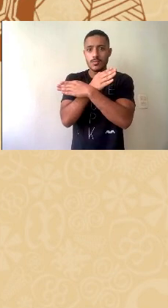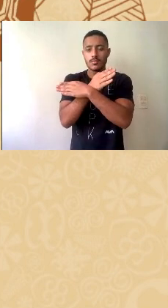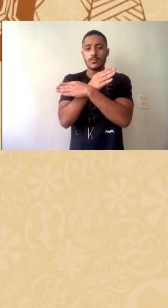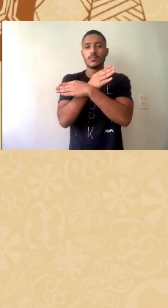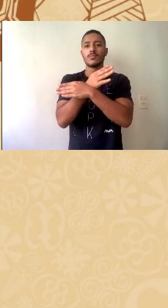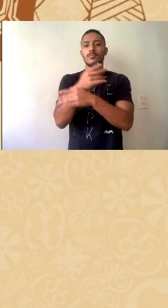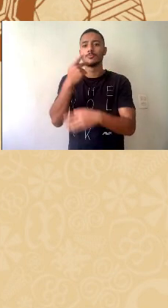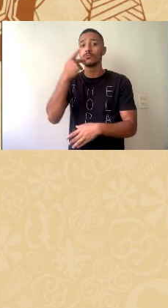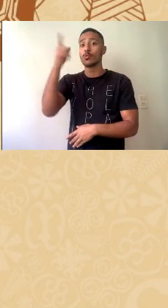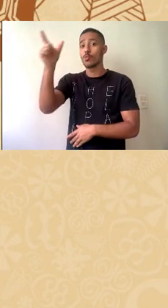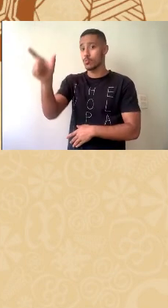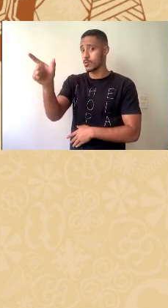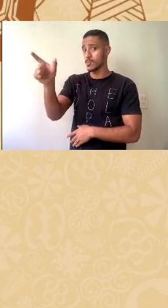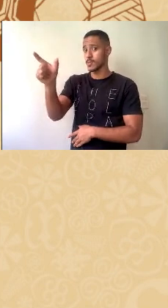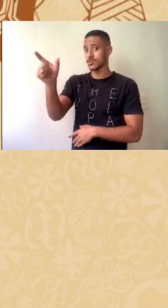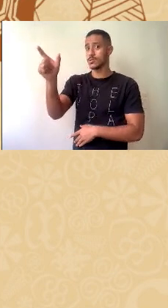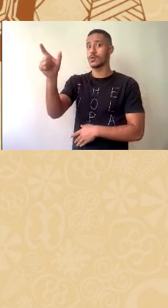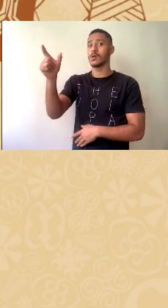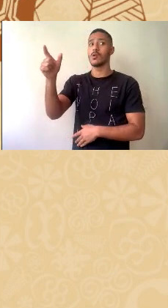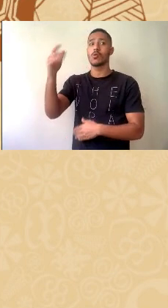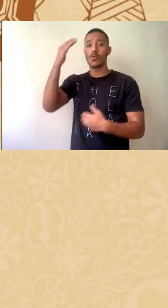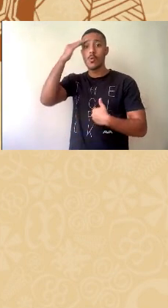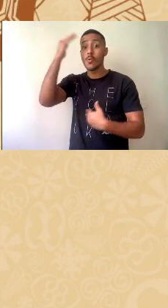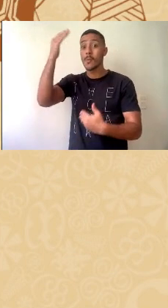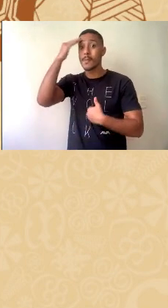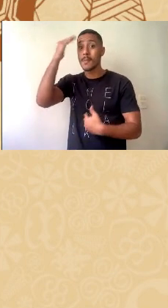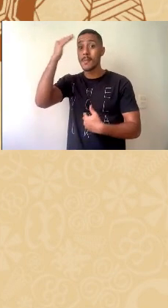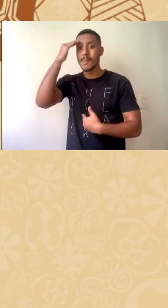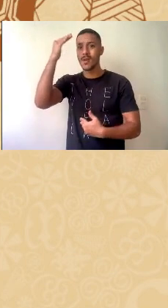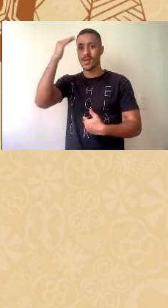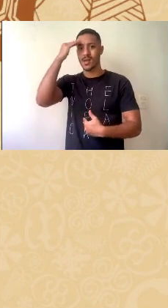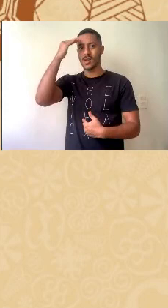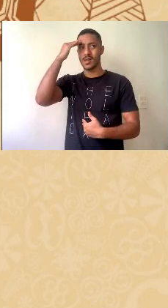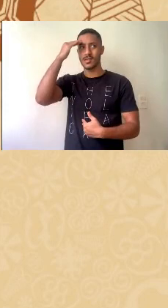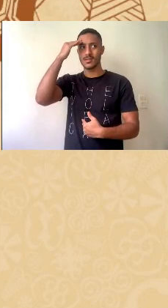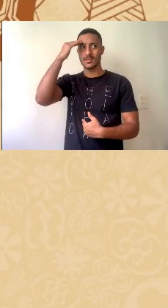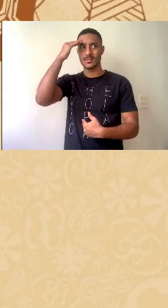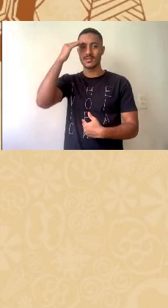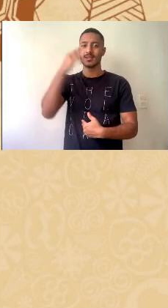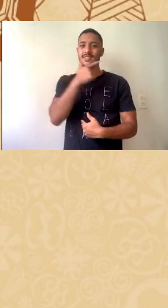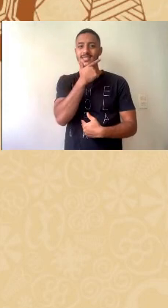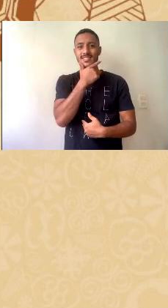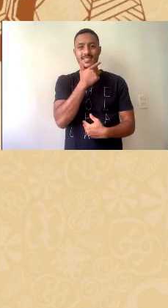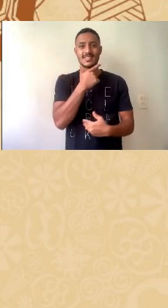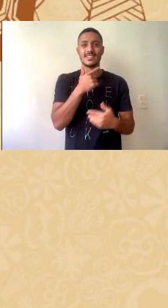Obrigada, Cláudia. Obrigada. Robinilson, por favor.